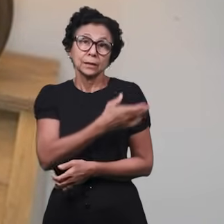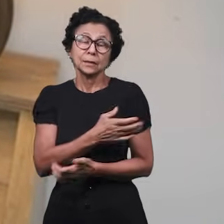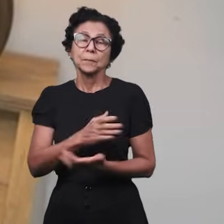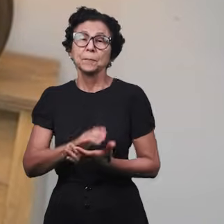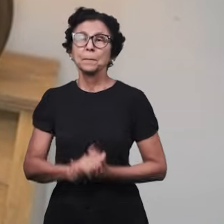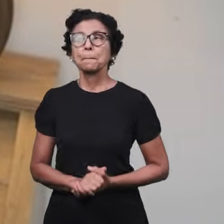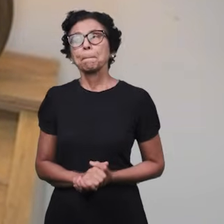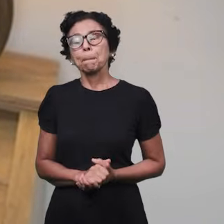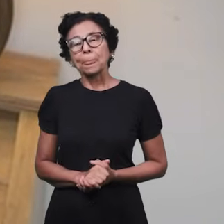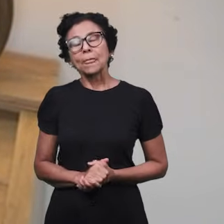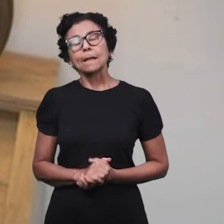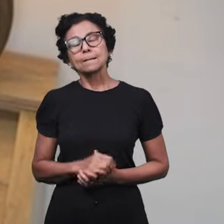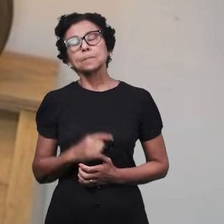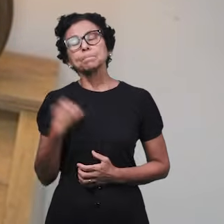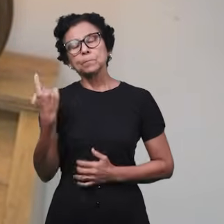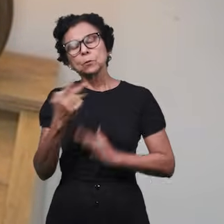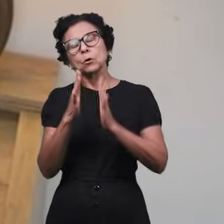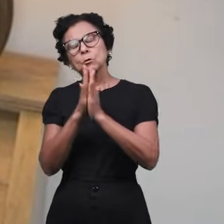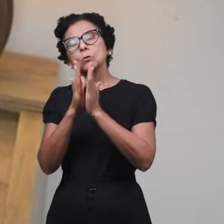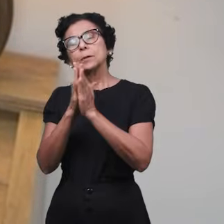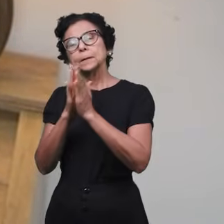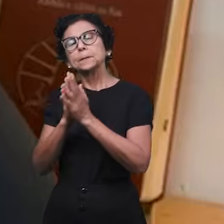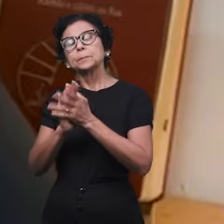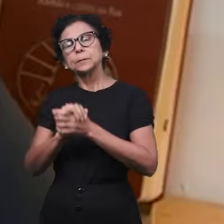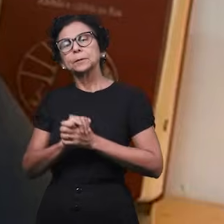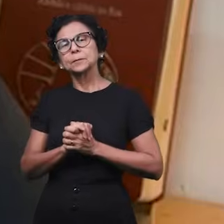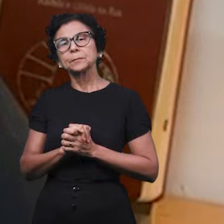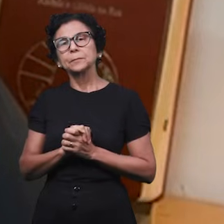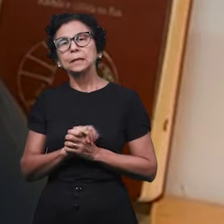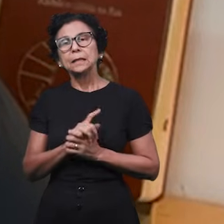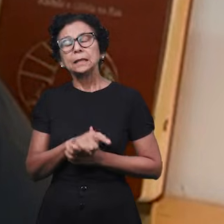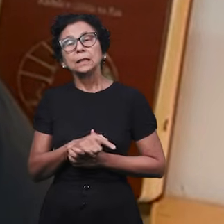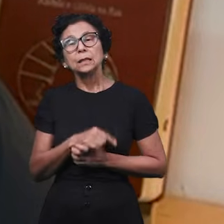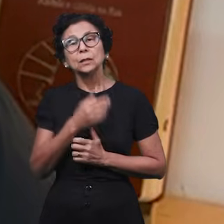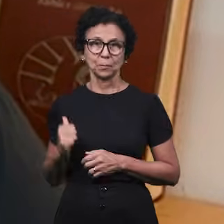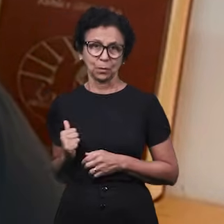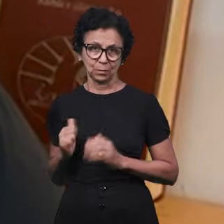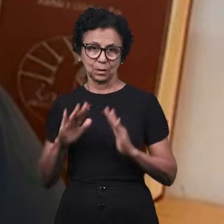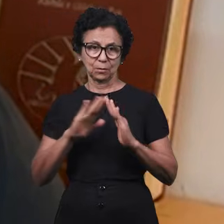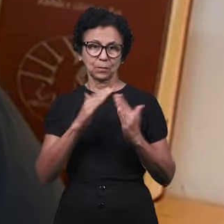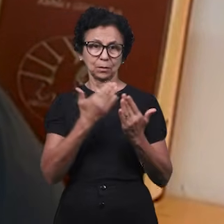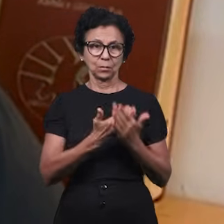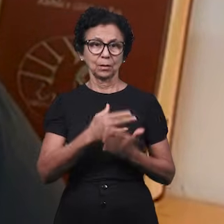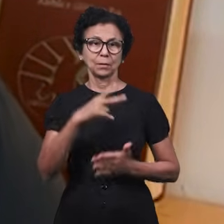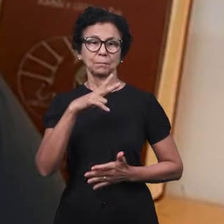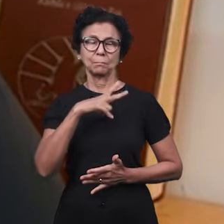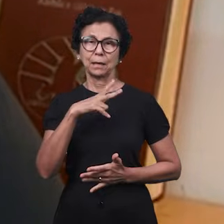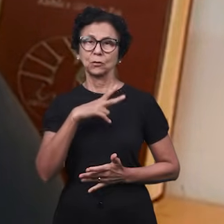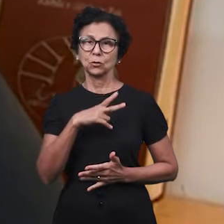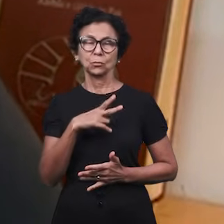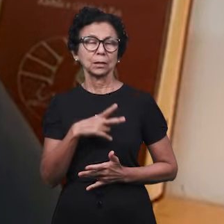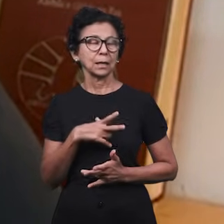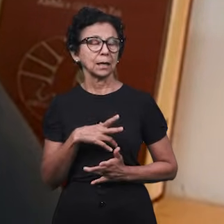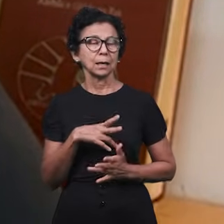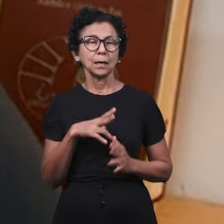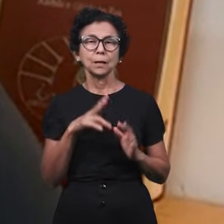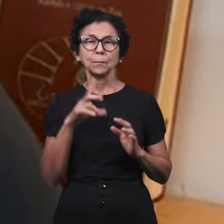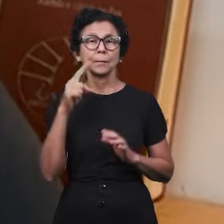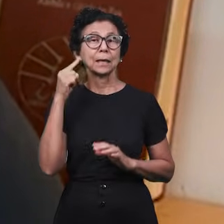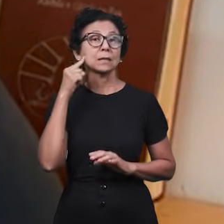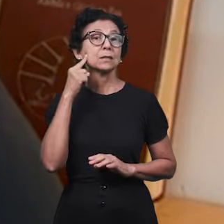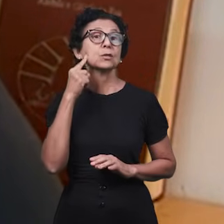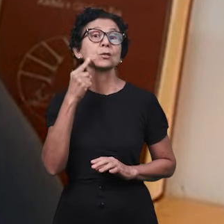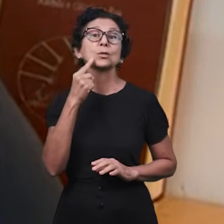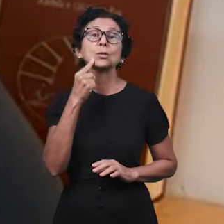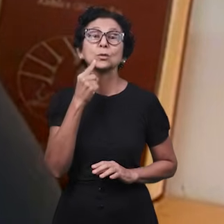preço em favor deste assunto, e ele conseguiu uma bolsa numa escola particular de surdos, sem pagar absolutamente nada,